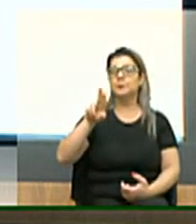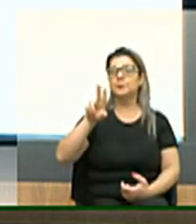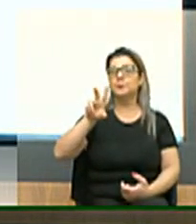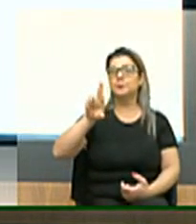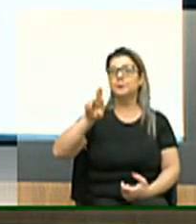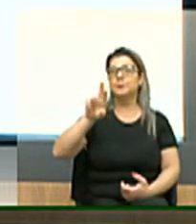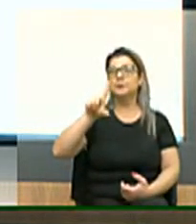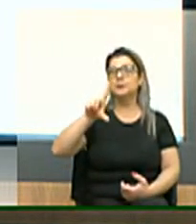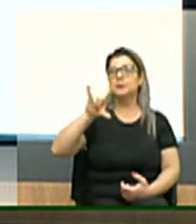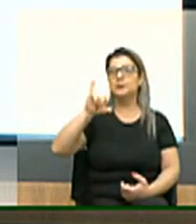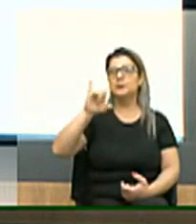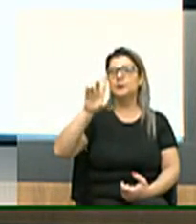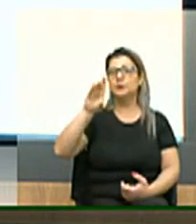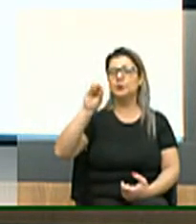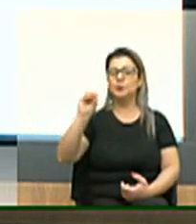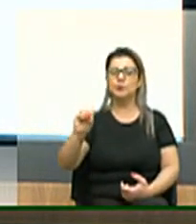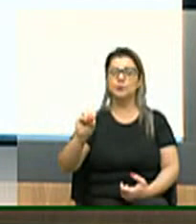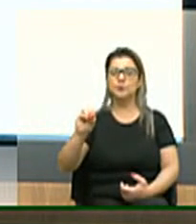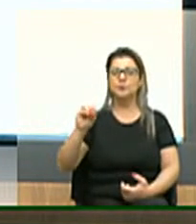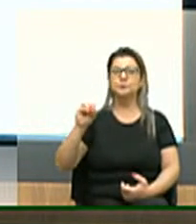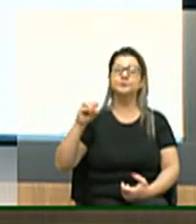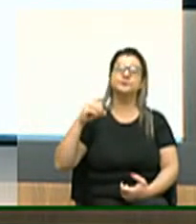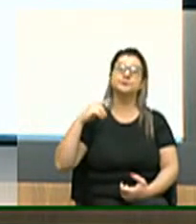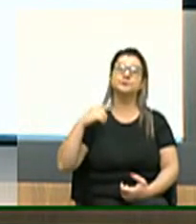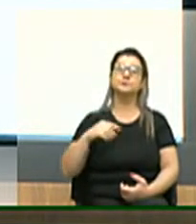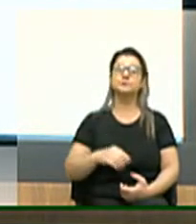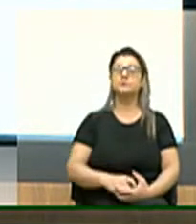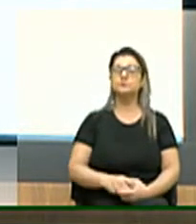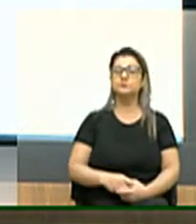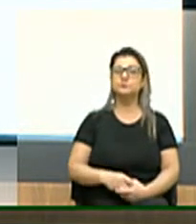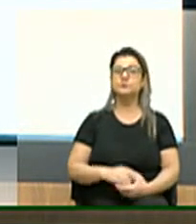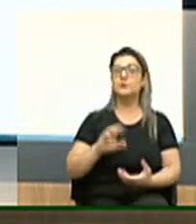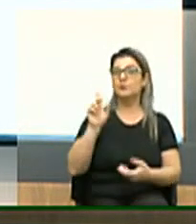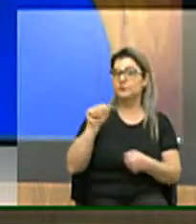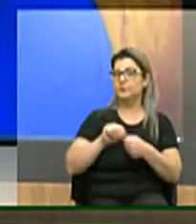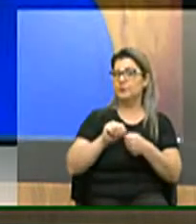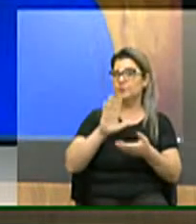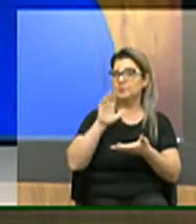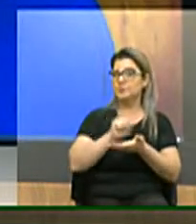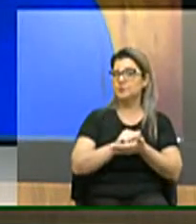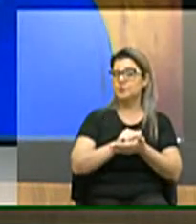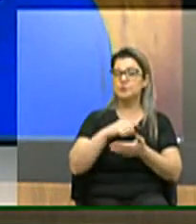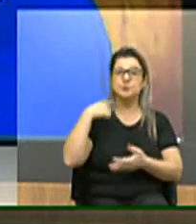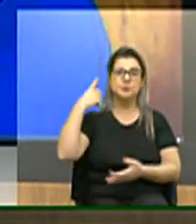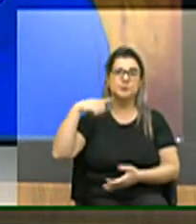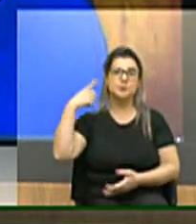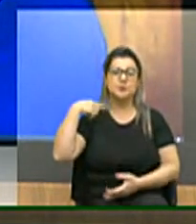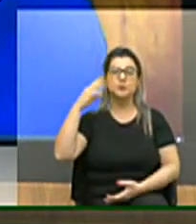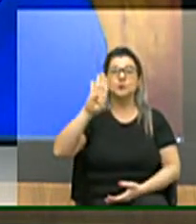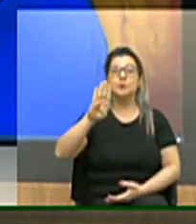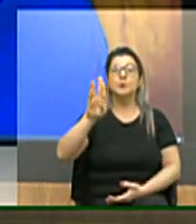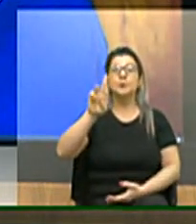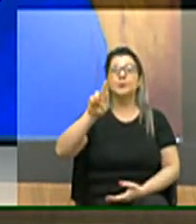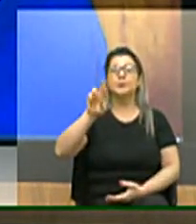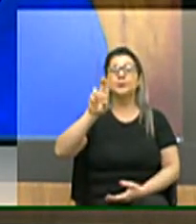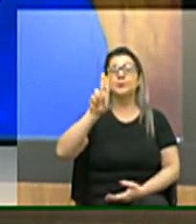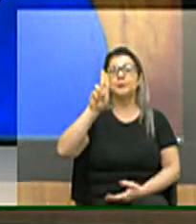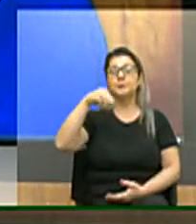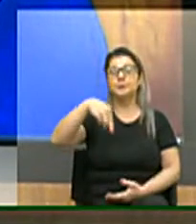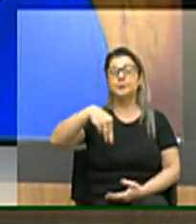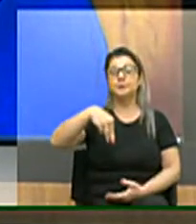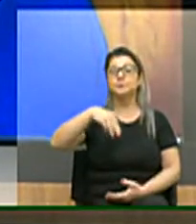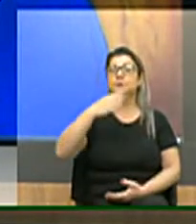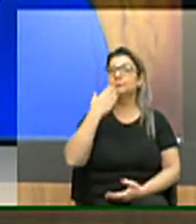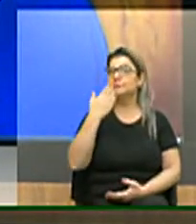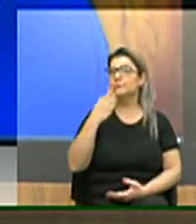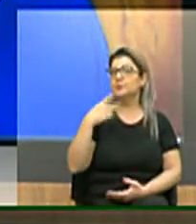Votei favorável, presidente. Ok, deputado Carlos Búrigo, feito o registro. Deputado Edson Brum. Favorável,